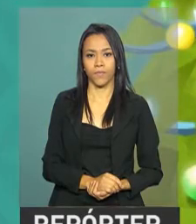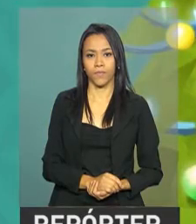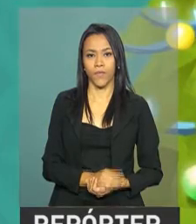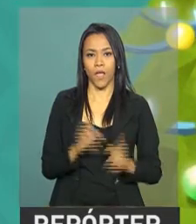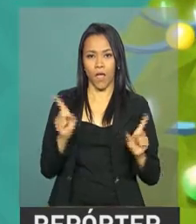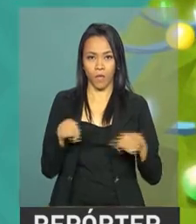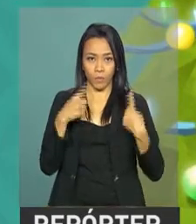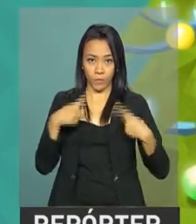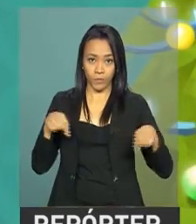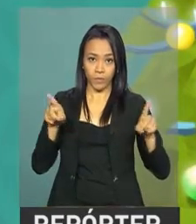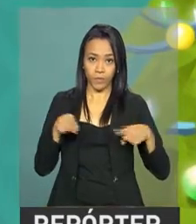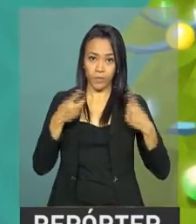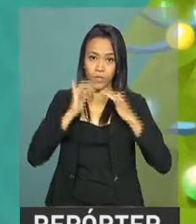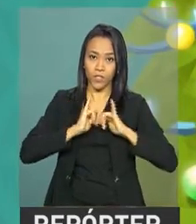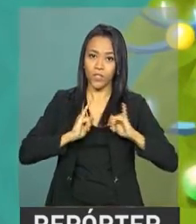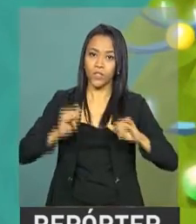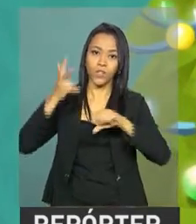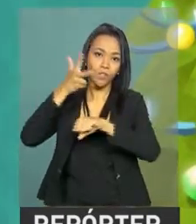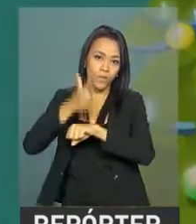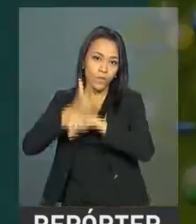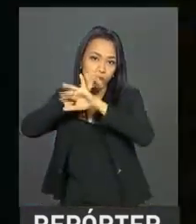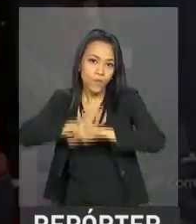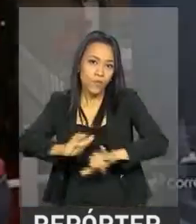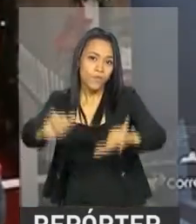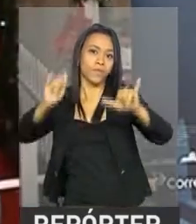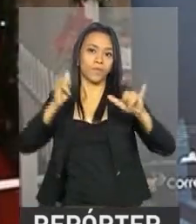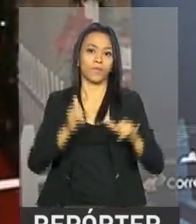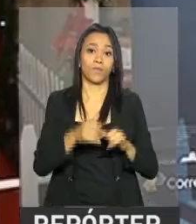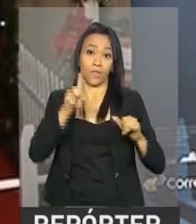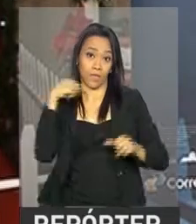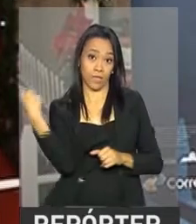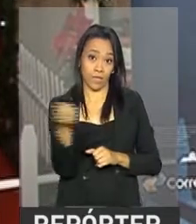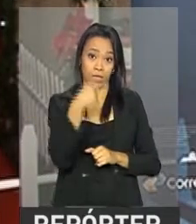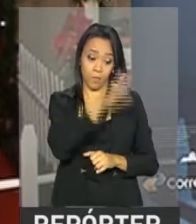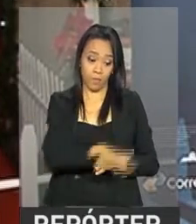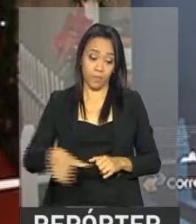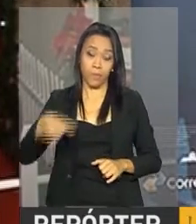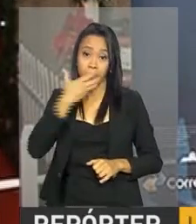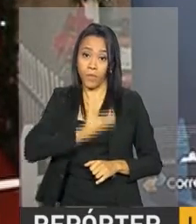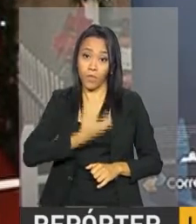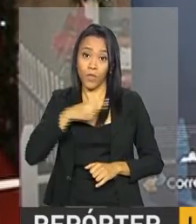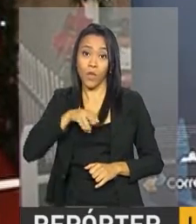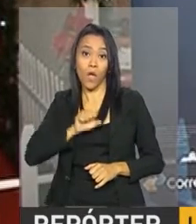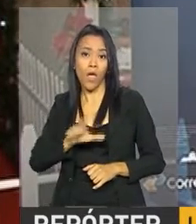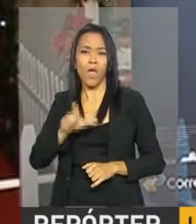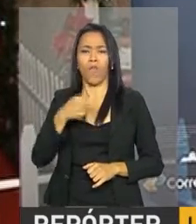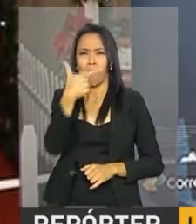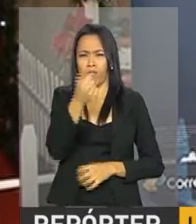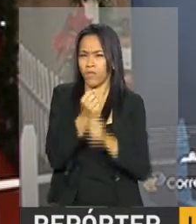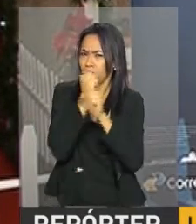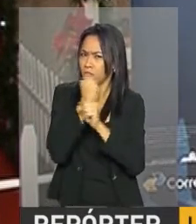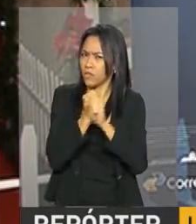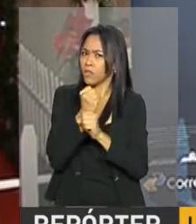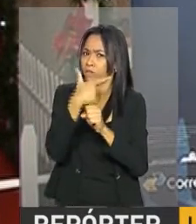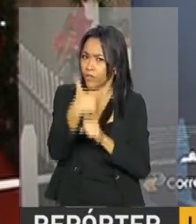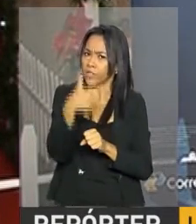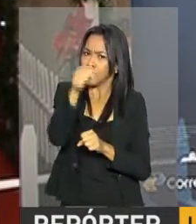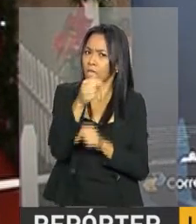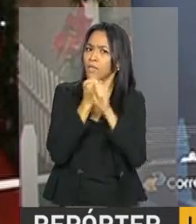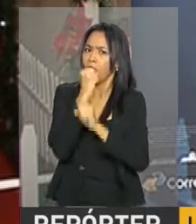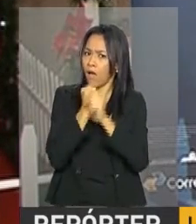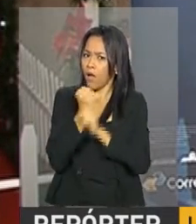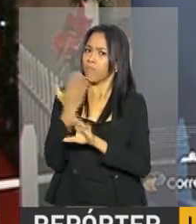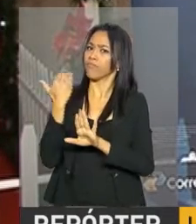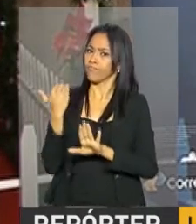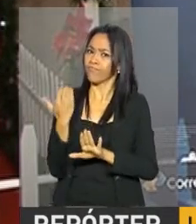ser Noel. É a campanha Papai Noel dos Correios que existe há 27 anos. As cartinhas